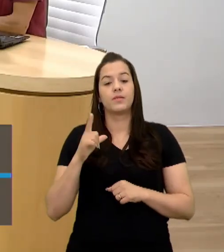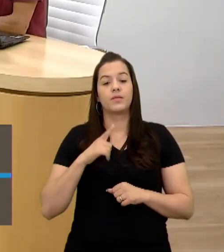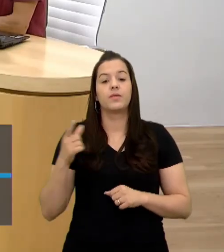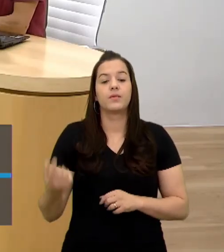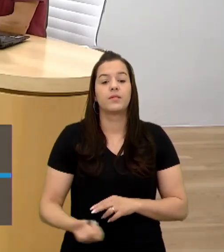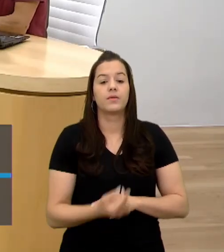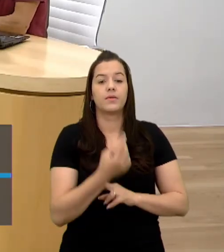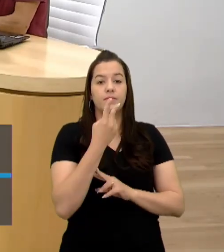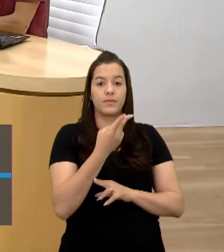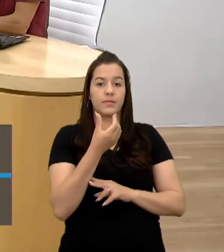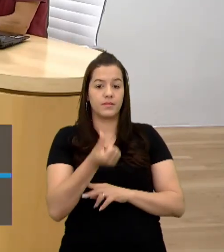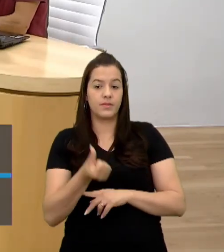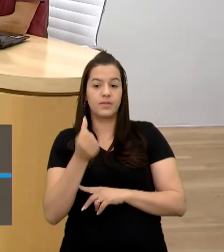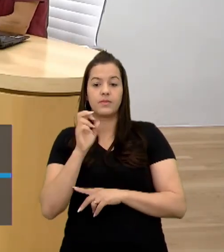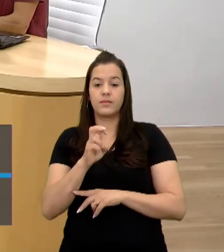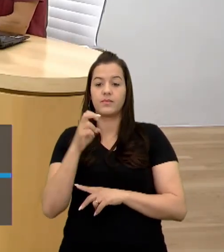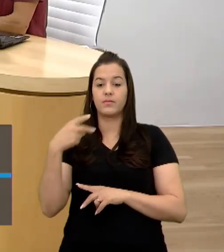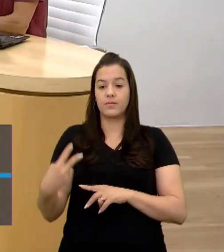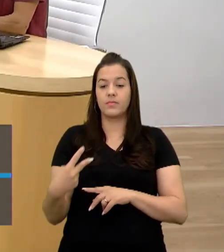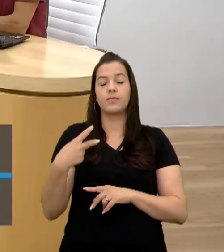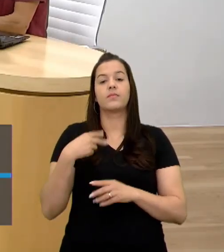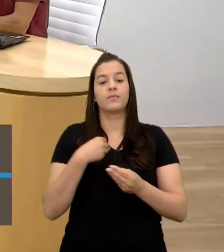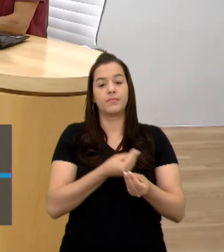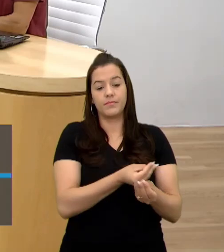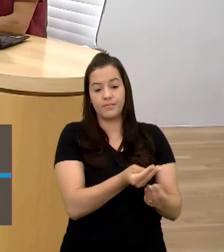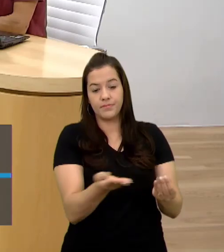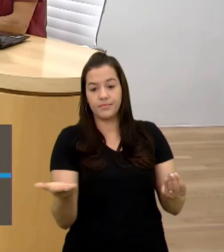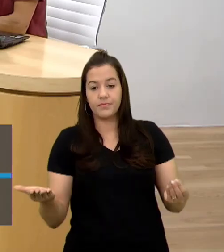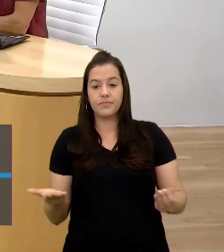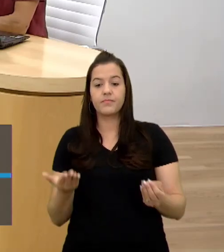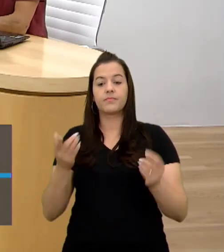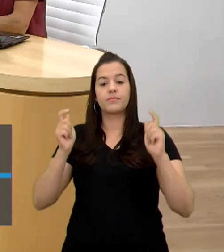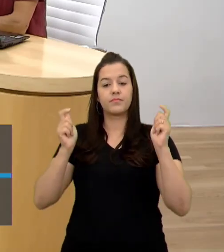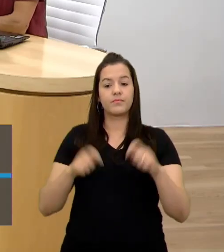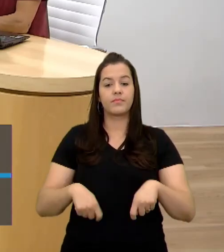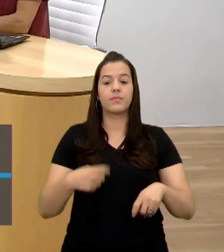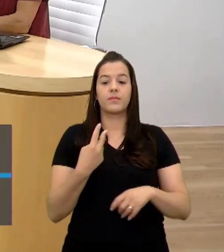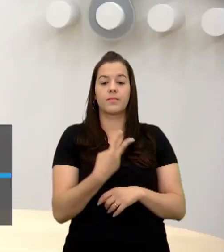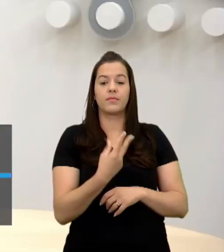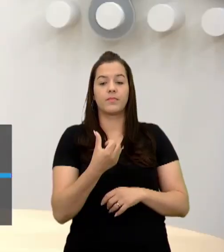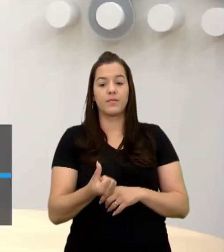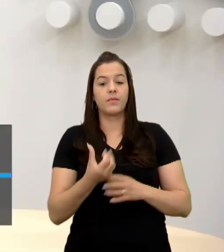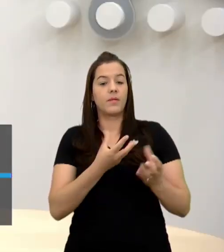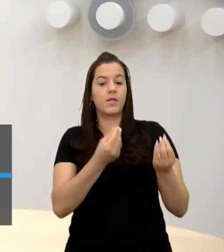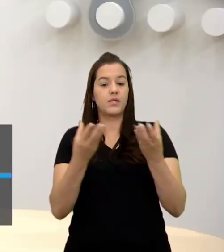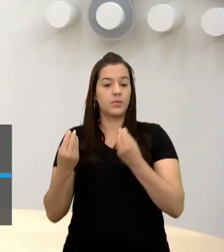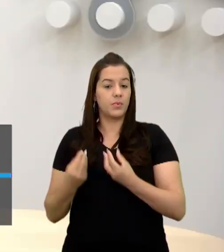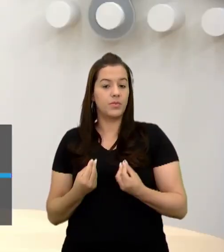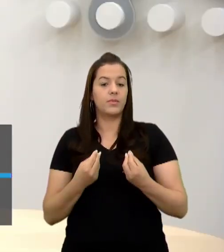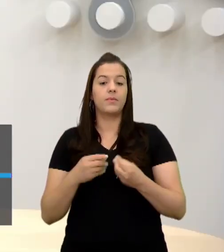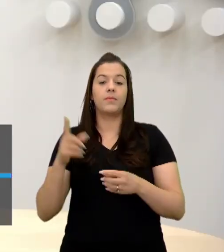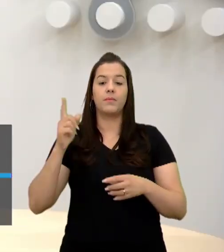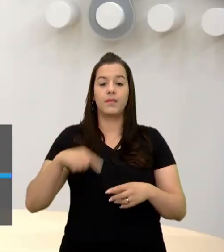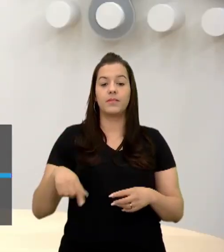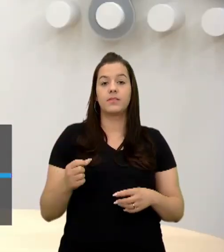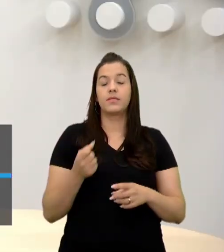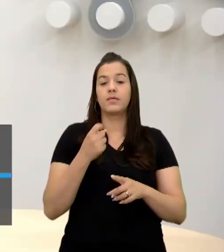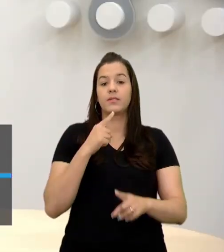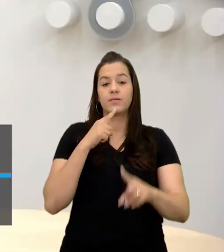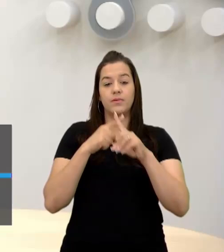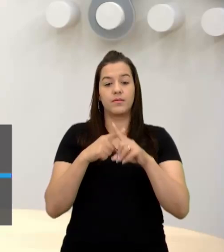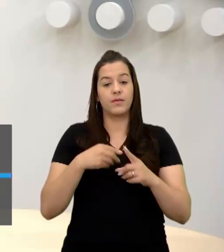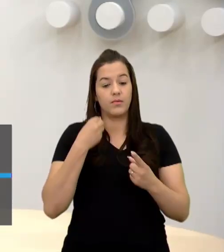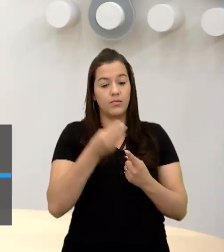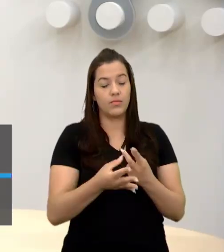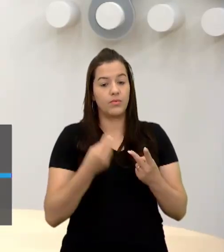né, 52 vezes, aí lá, existe a probabilidade das 26, parece muito, né? Quando você joga 2 vezes para